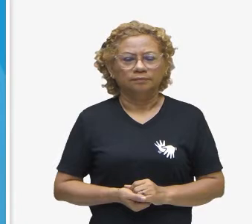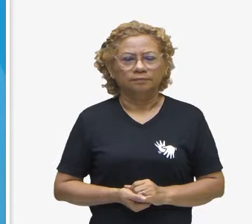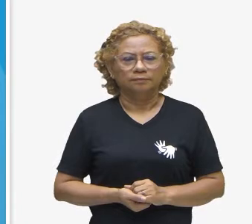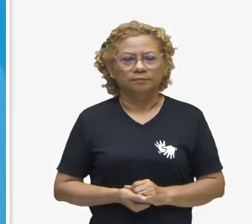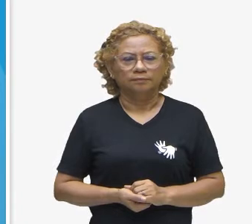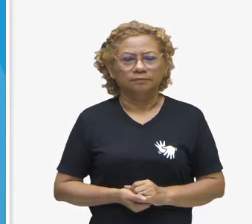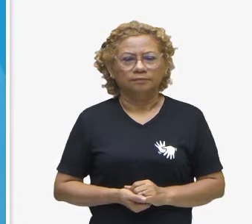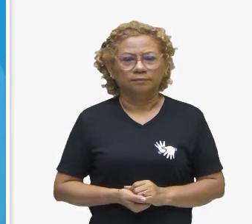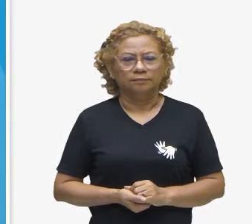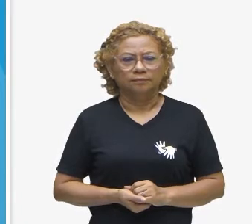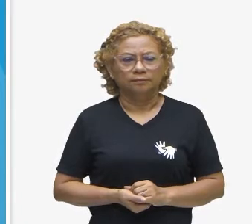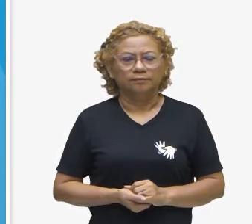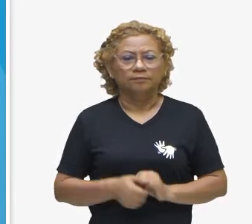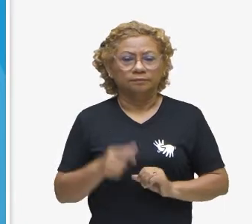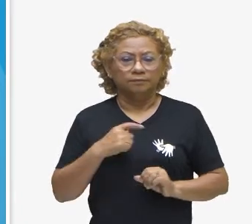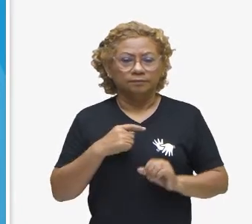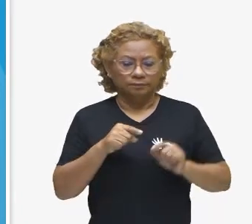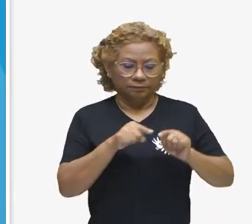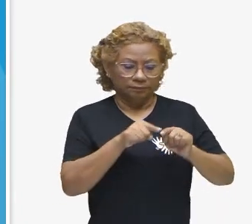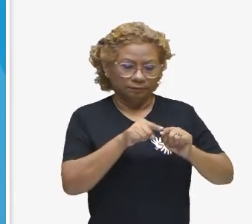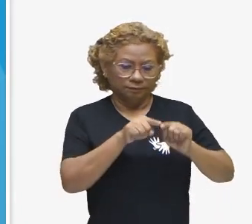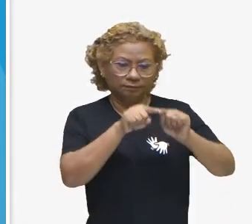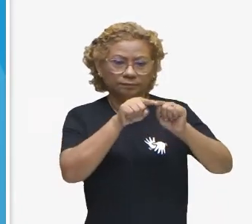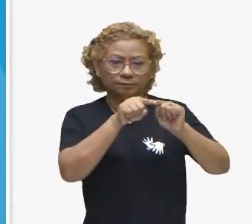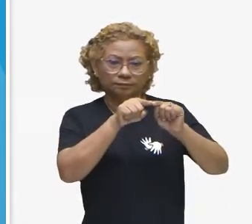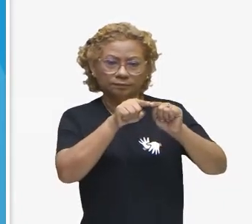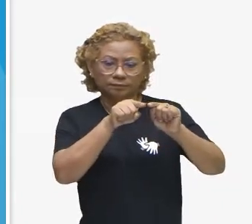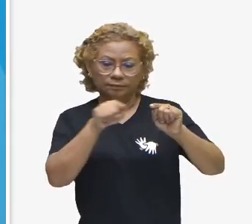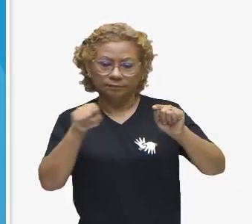é o valor correspondente ao cosseno.